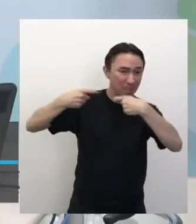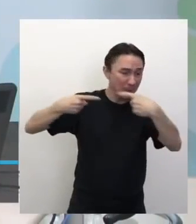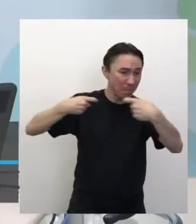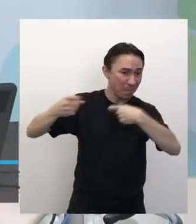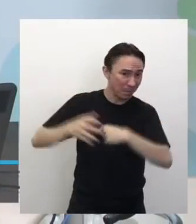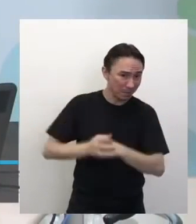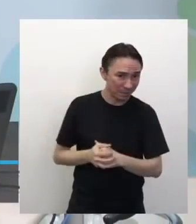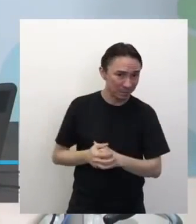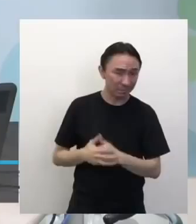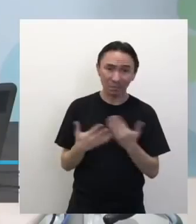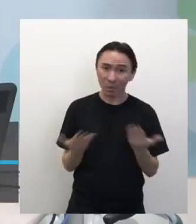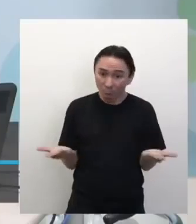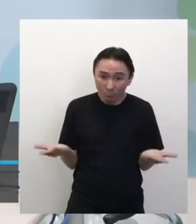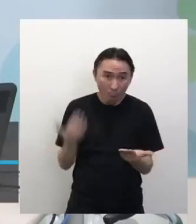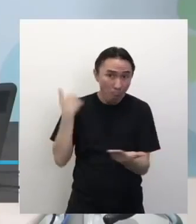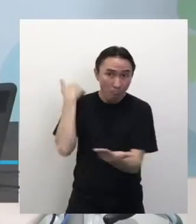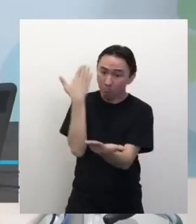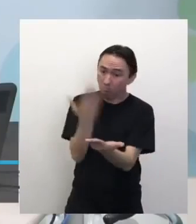de